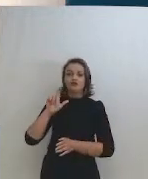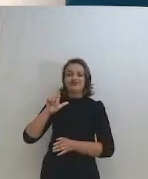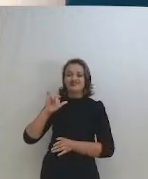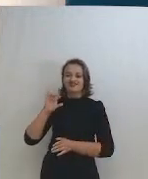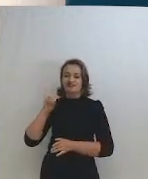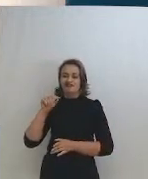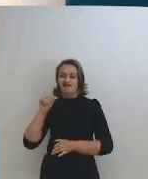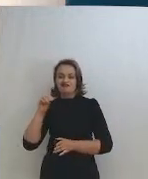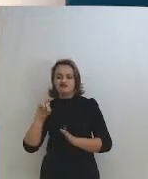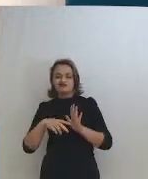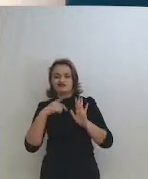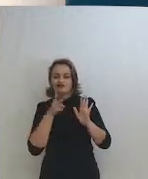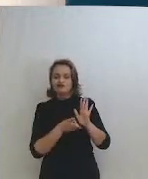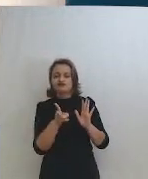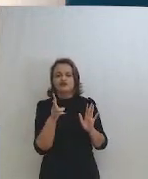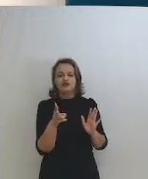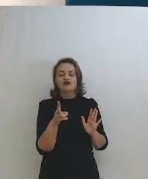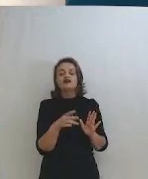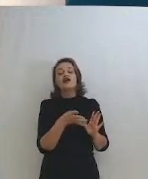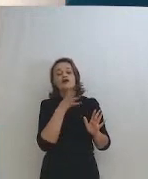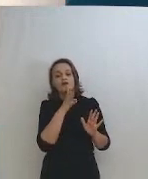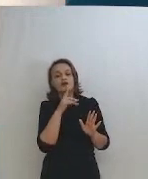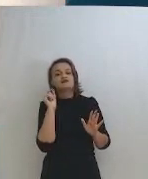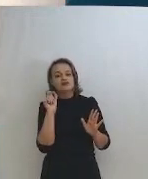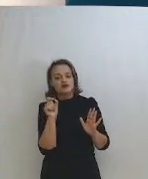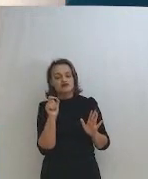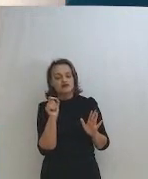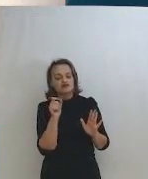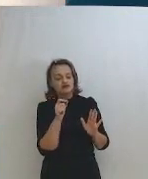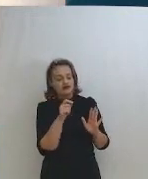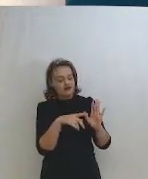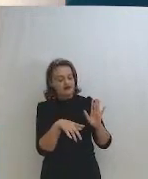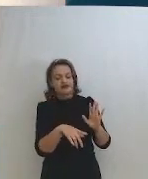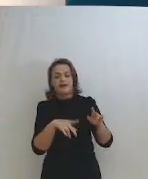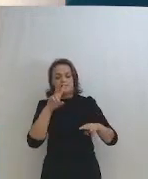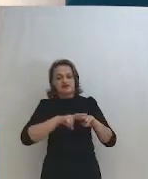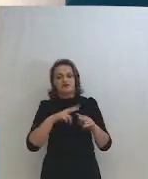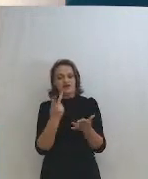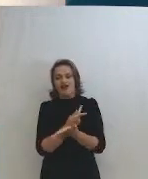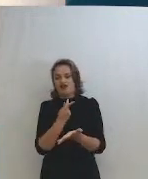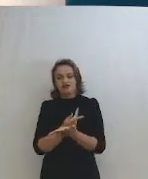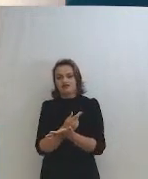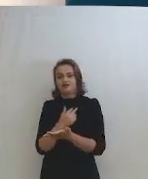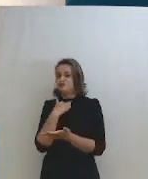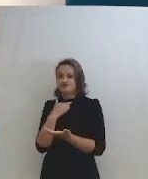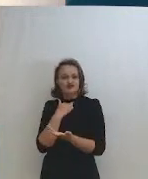reconhecimento quanto à ilegalidade da prisão. Eminente ministro,